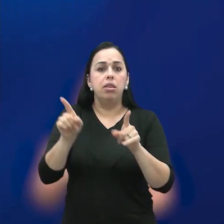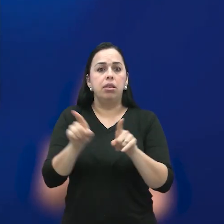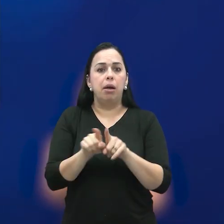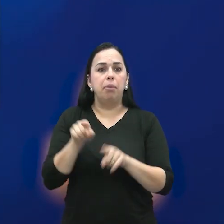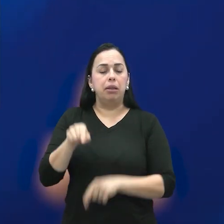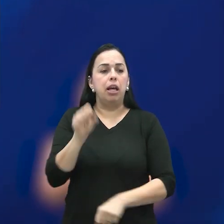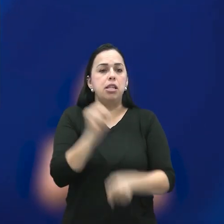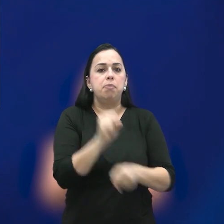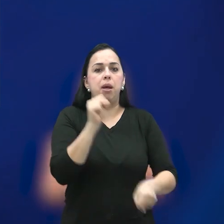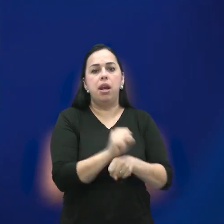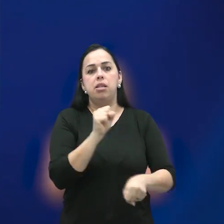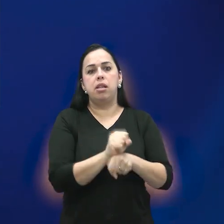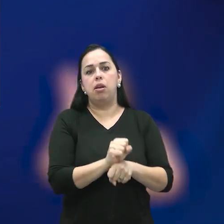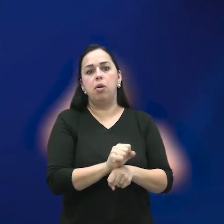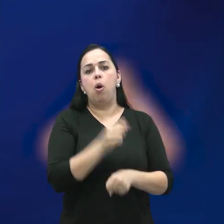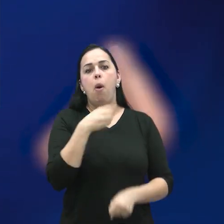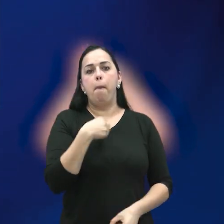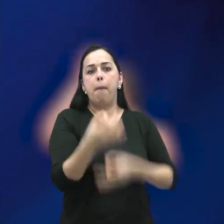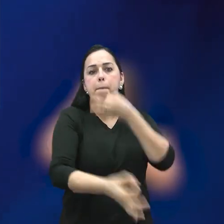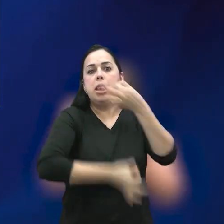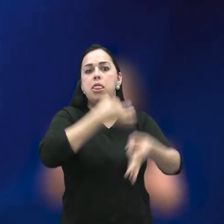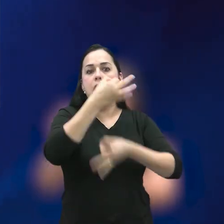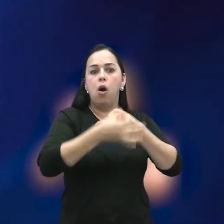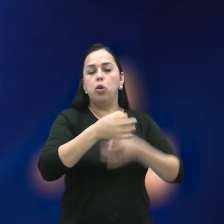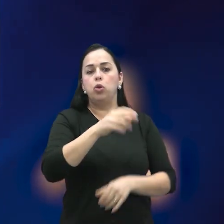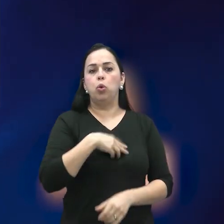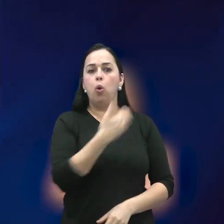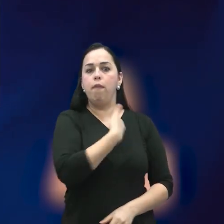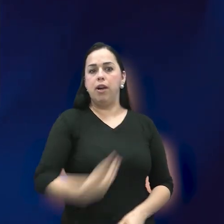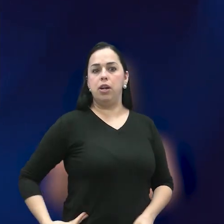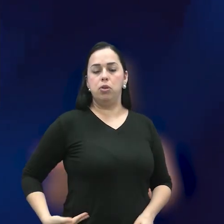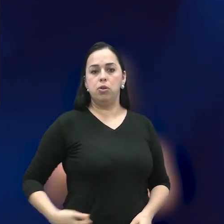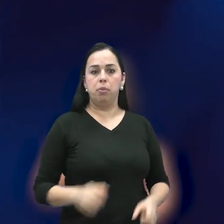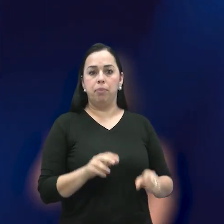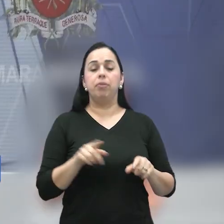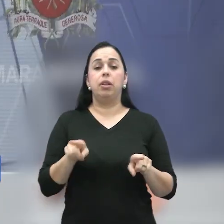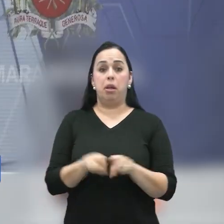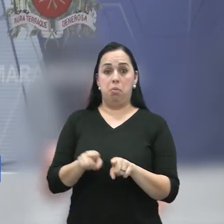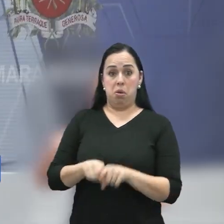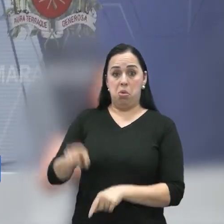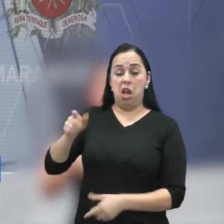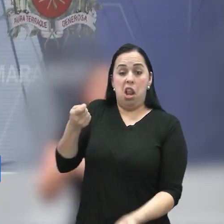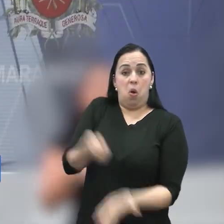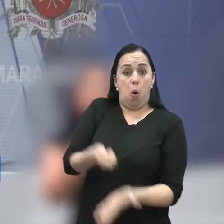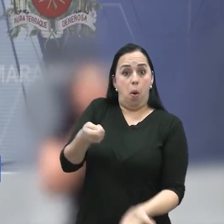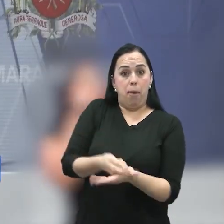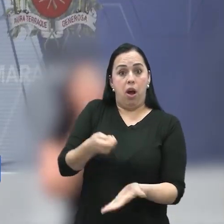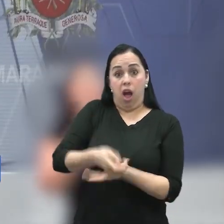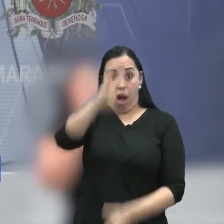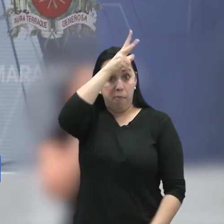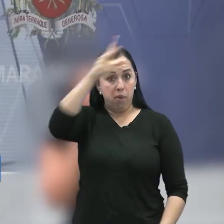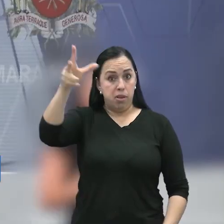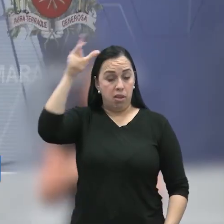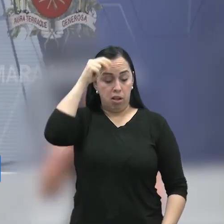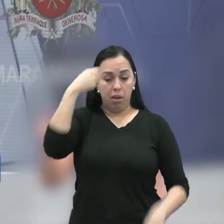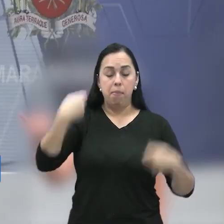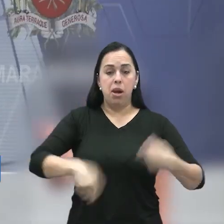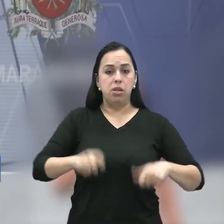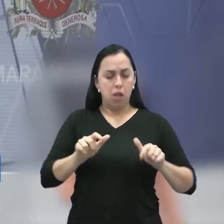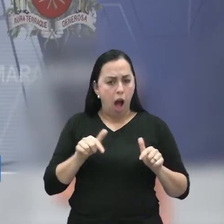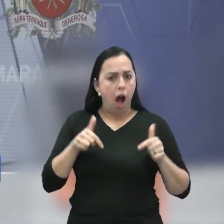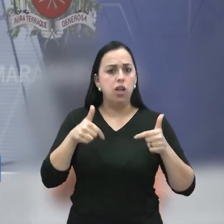mãe ainda estaria aguardando uma posição do poder público sobre o caso. Lino Bispo cobrou uma atitude